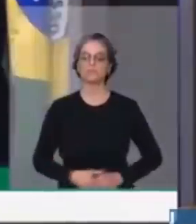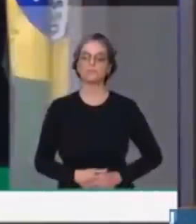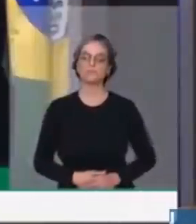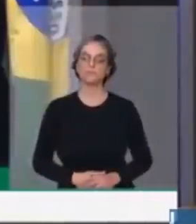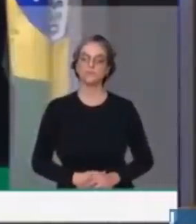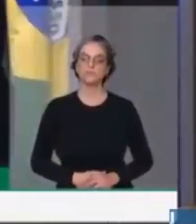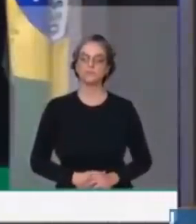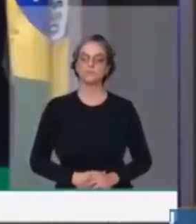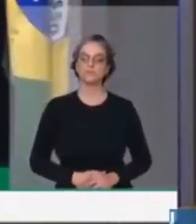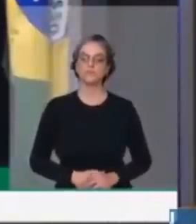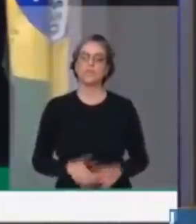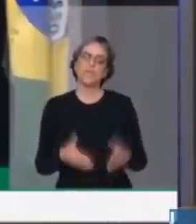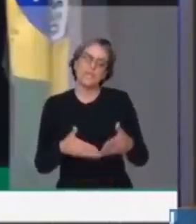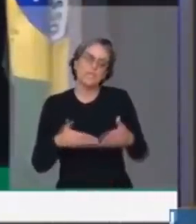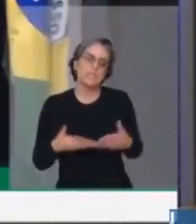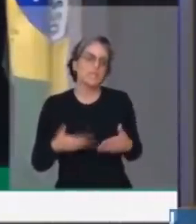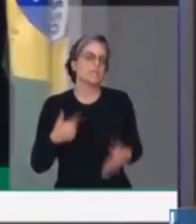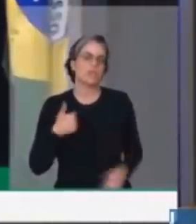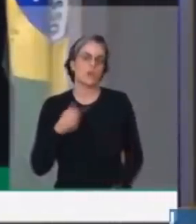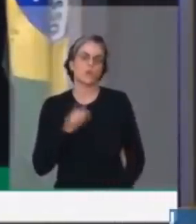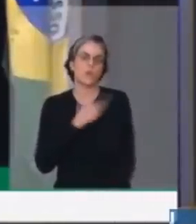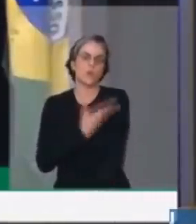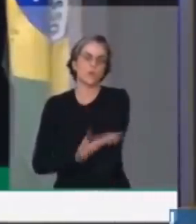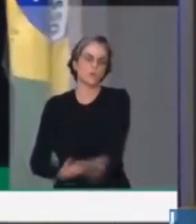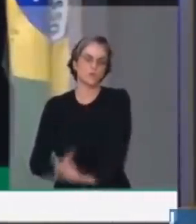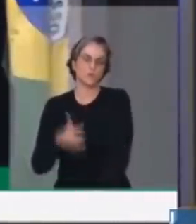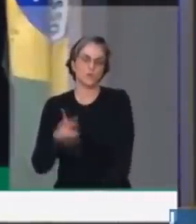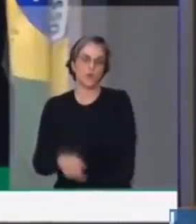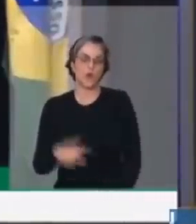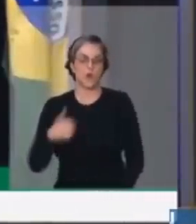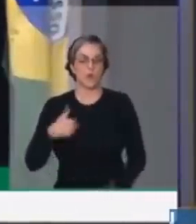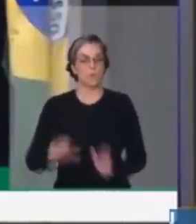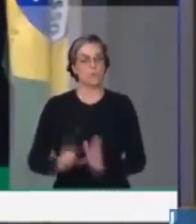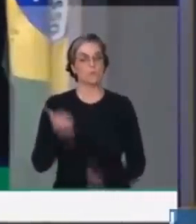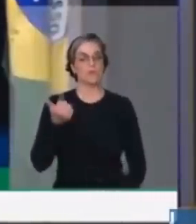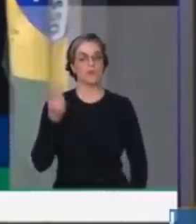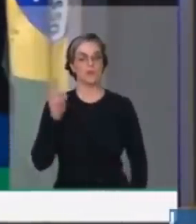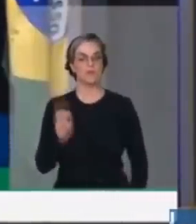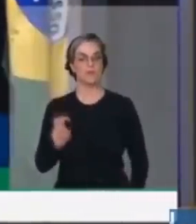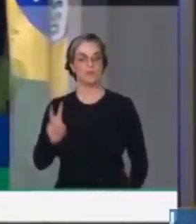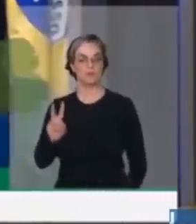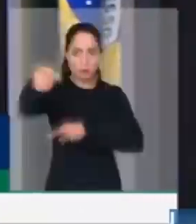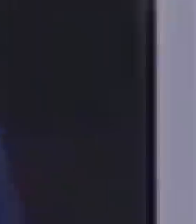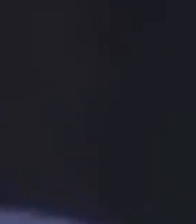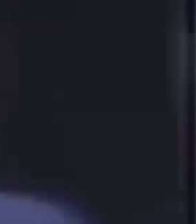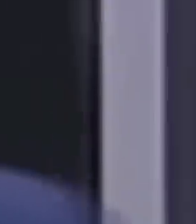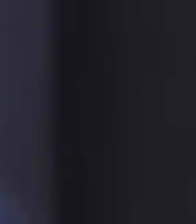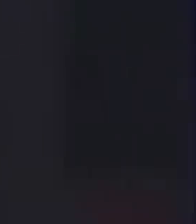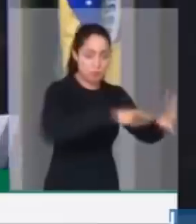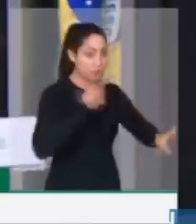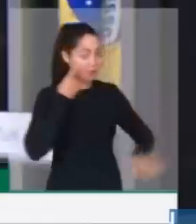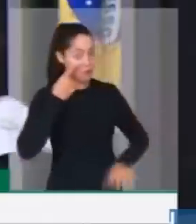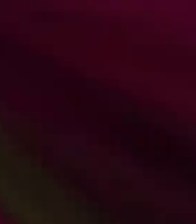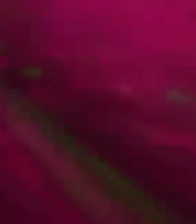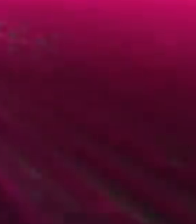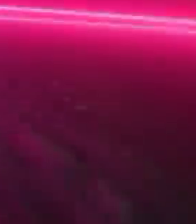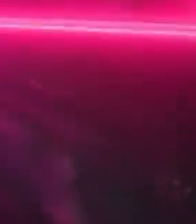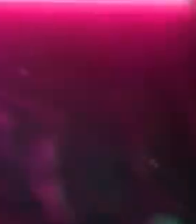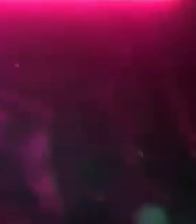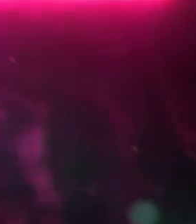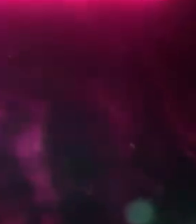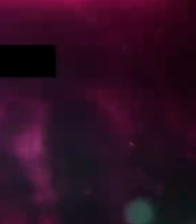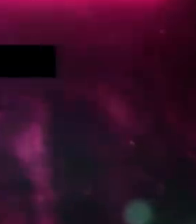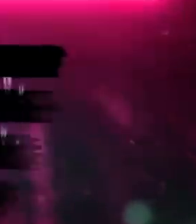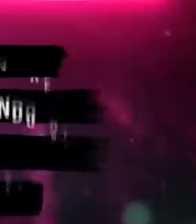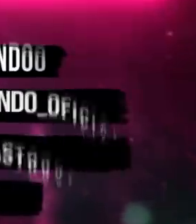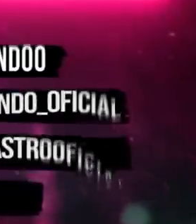Peço licença, não costumo fazer isso. Na verdade, é a primeira vez que faço nessa tribuna. Obrigado, presidente.